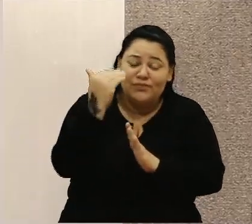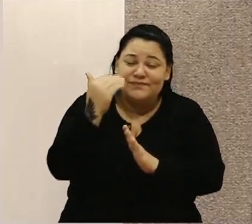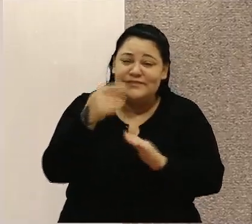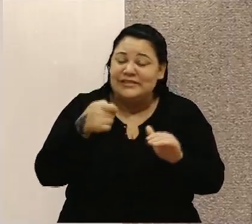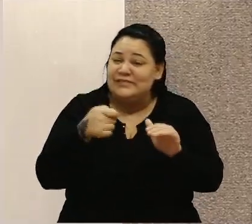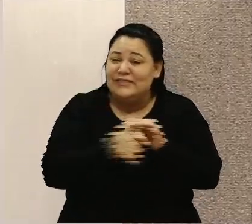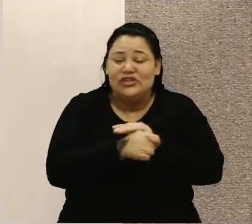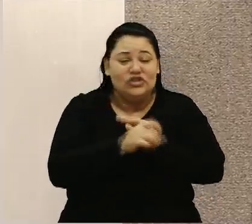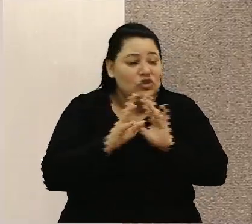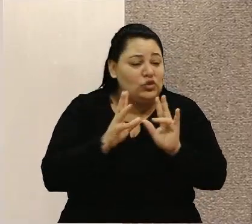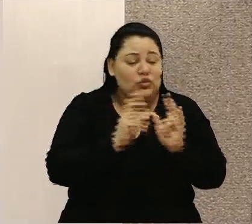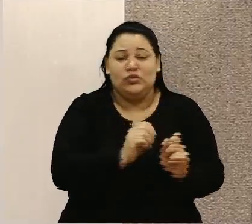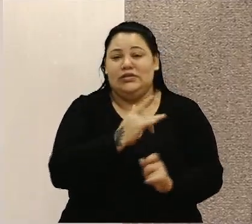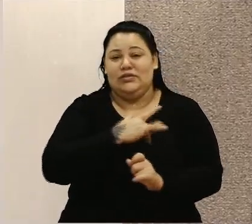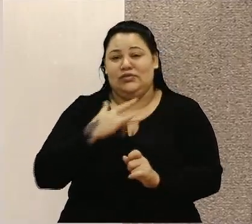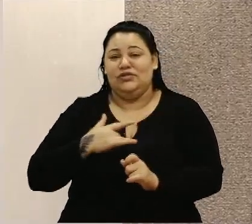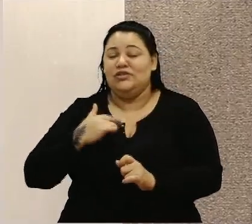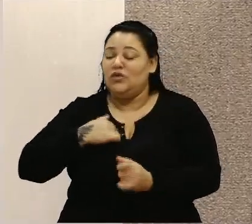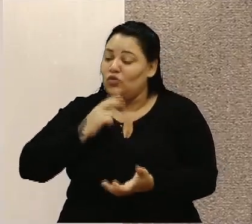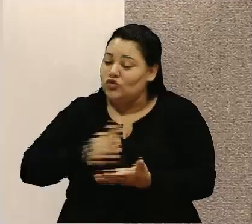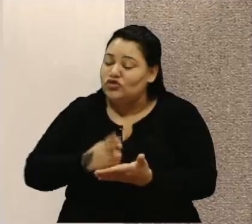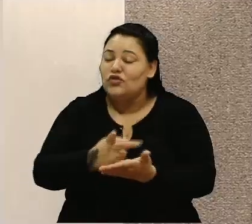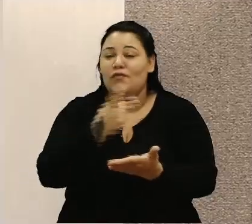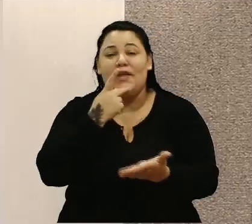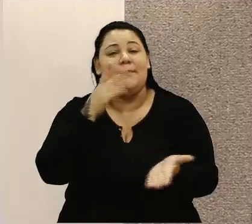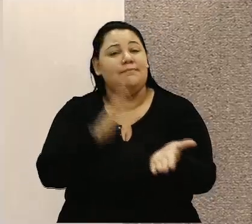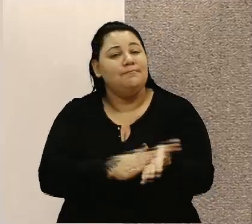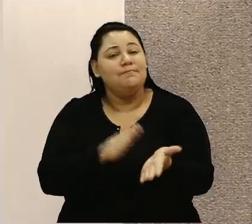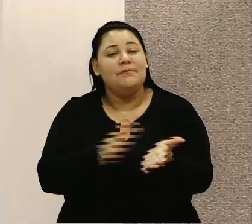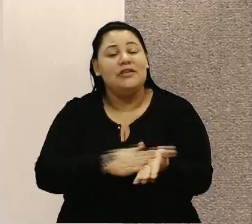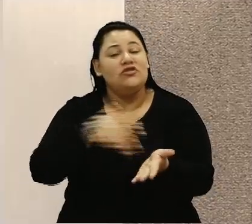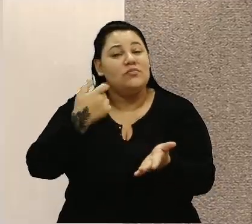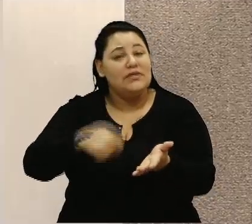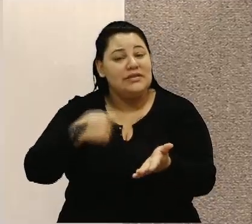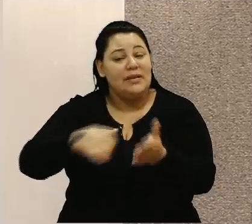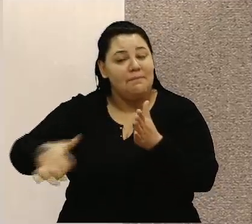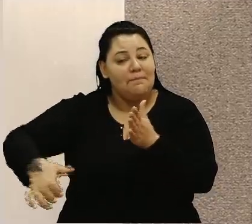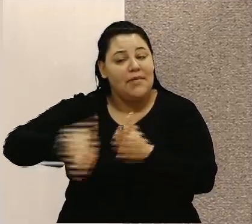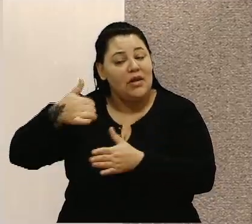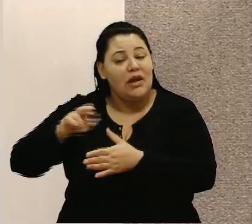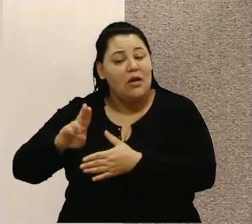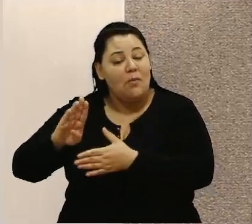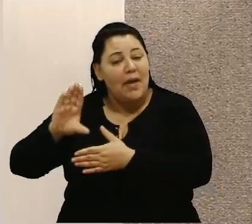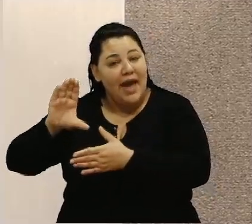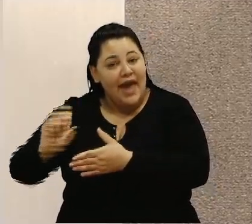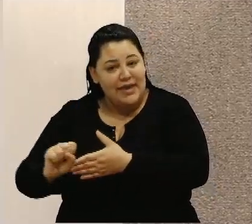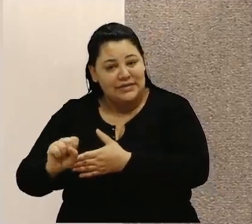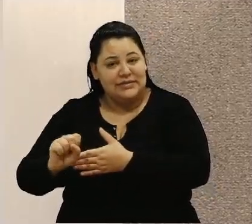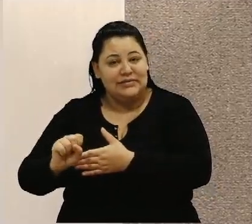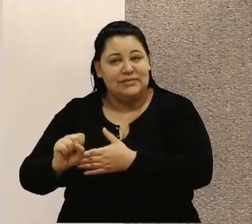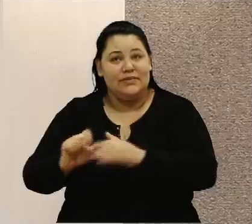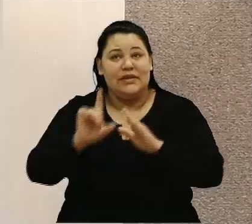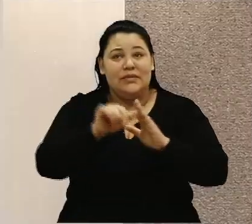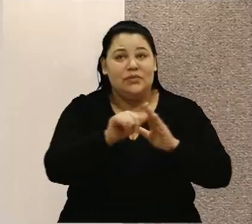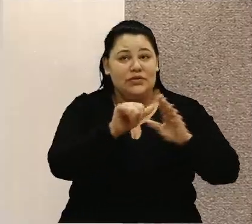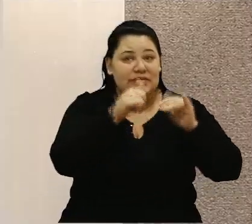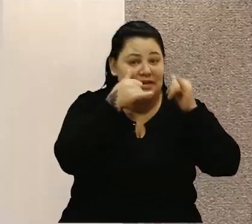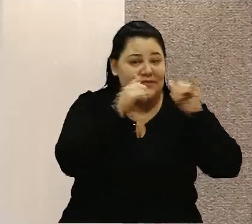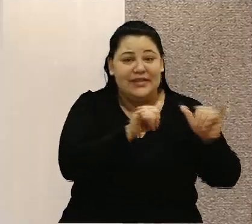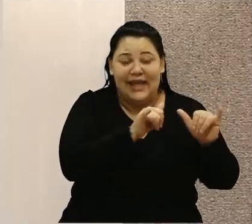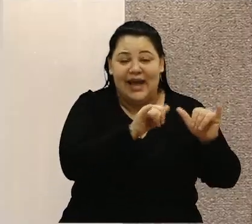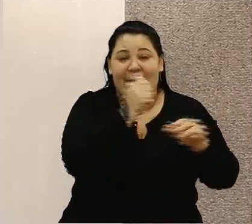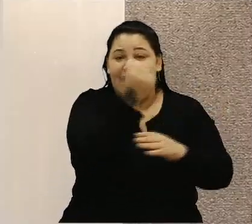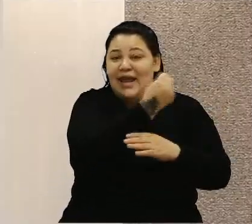saúde e eu continuo insistindo na tecla. Nós precisamos fortalecer a atenção básica. A média e alta complexidade está saturada.